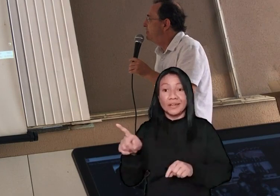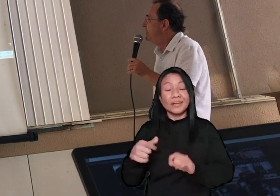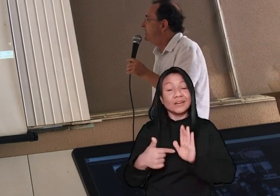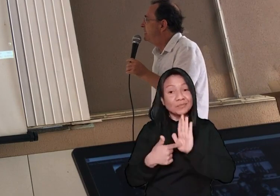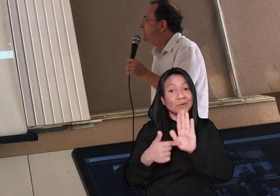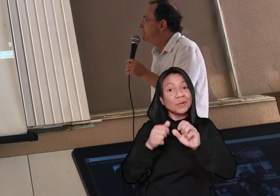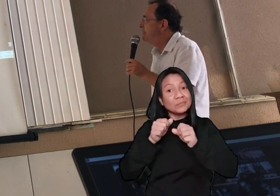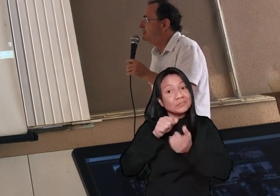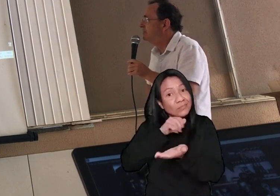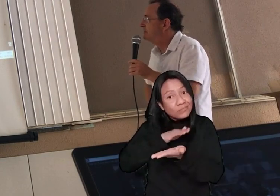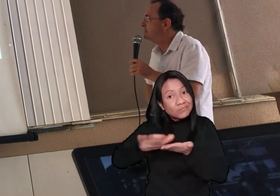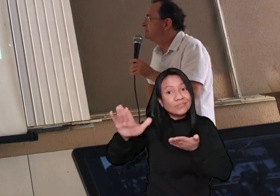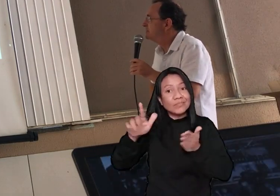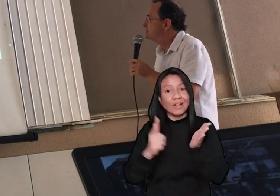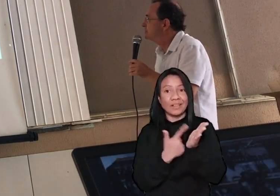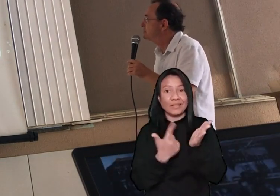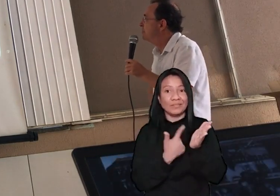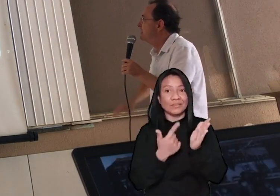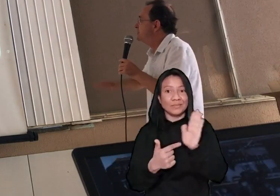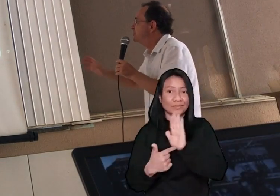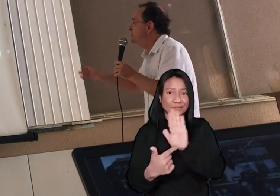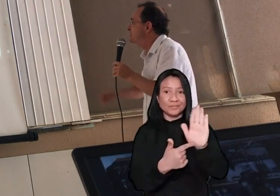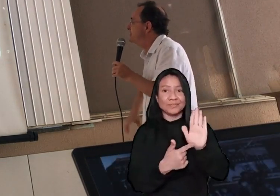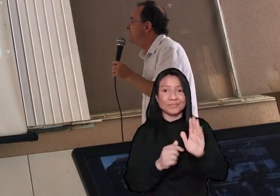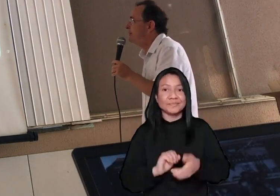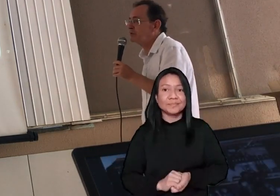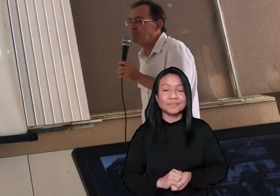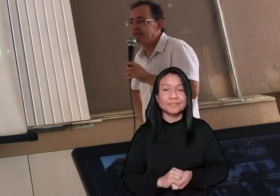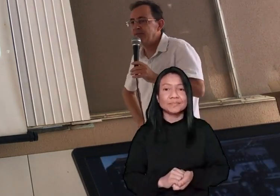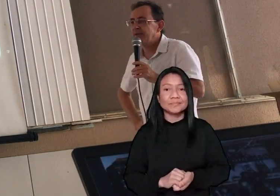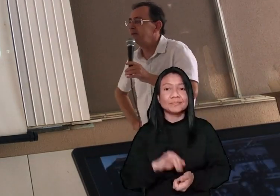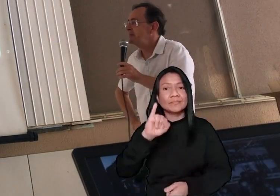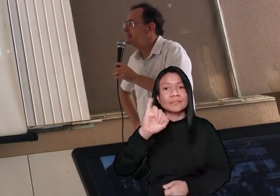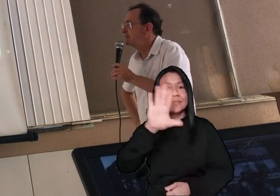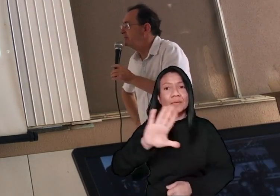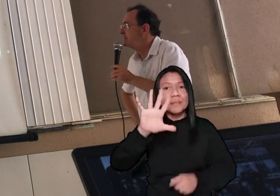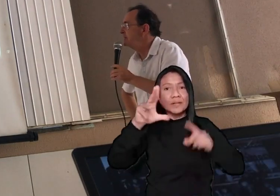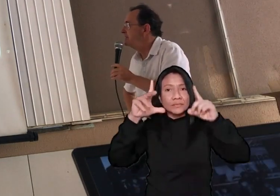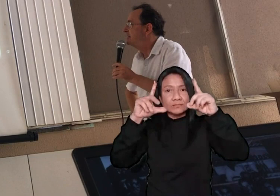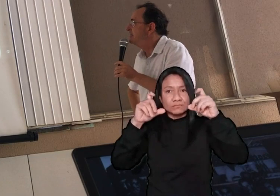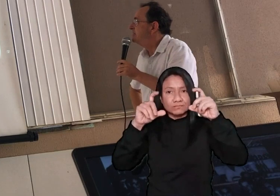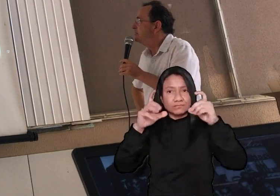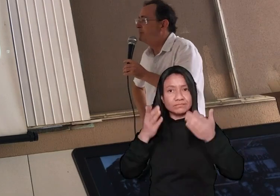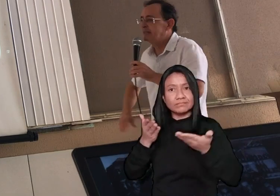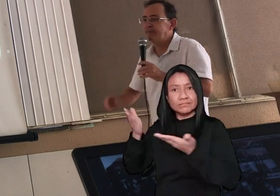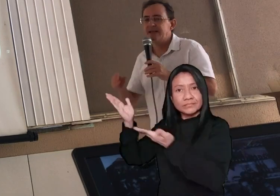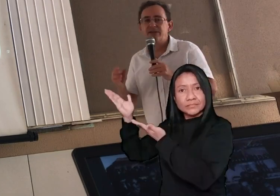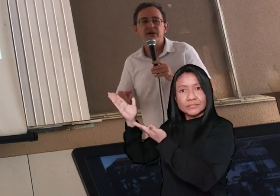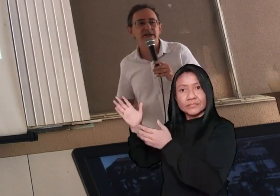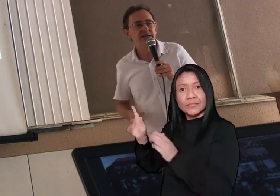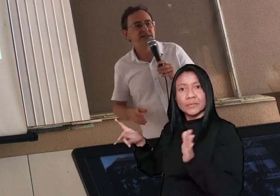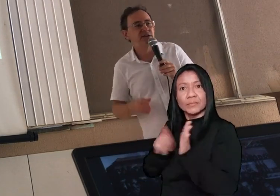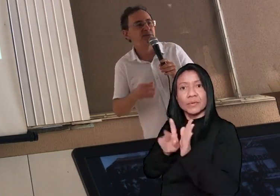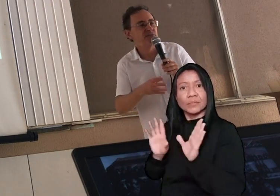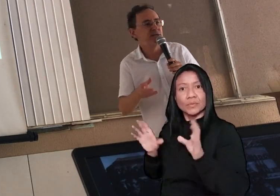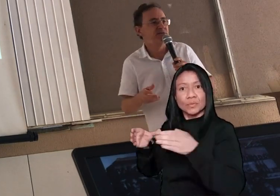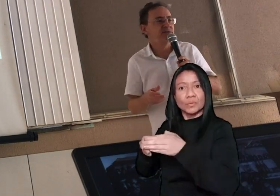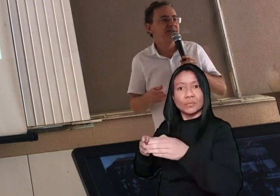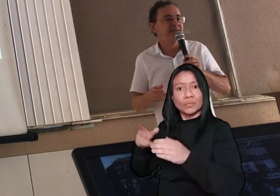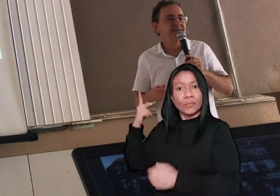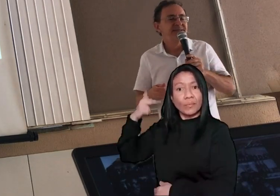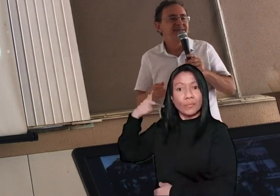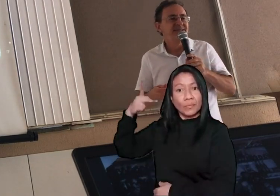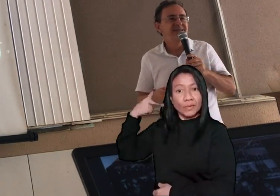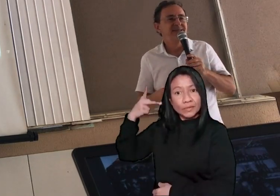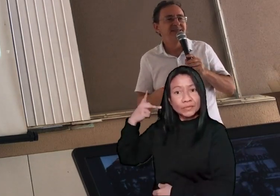Aqui é uma reunião um grupo político, na época do PTB. O PTB ganhou a eleição em